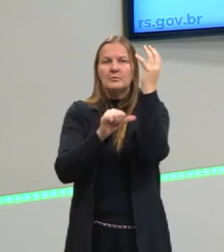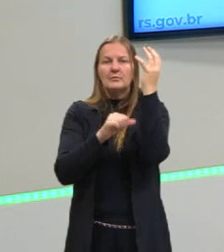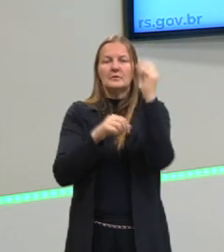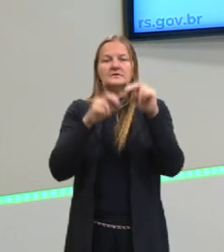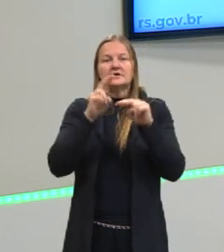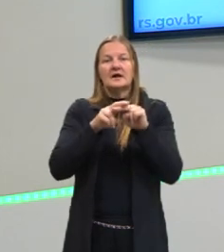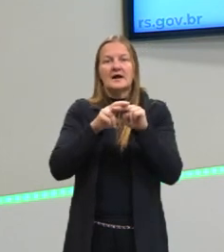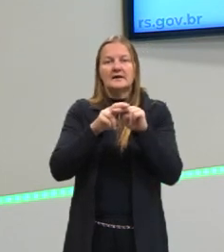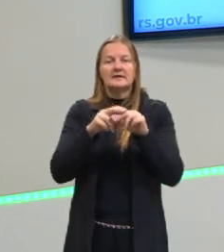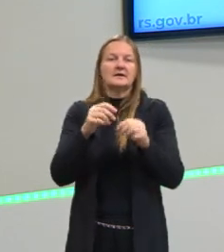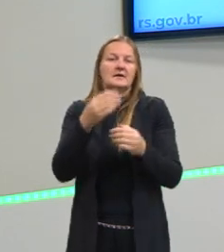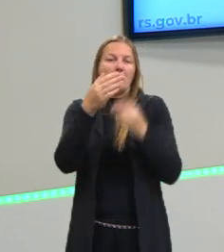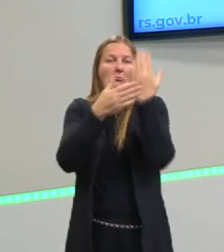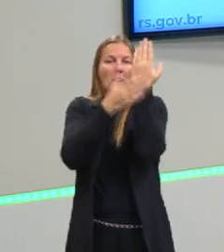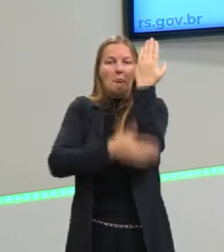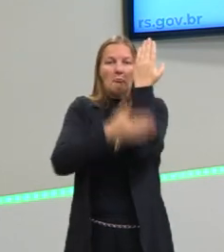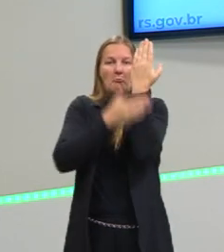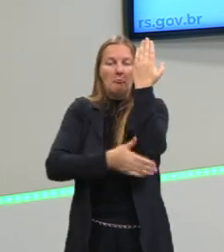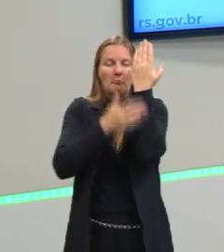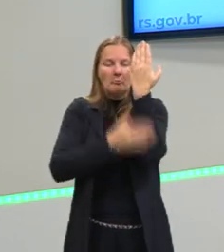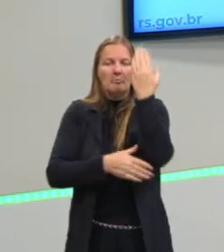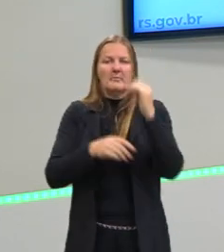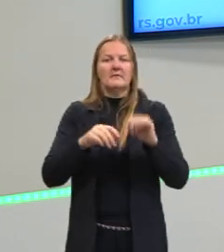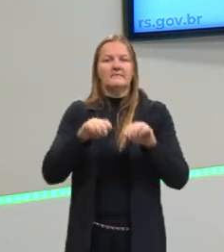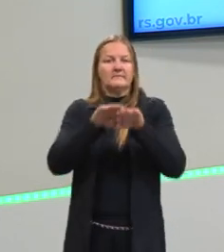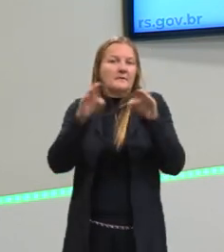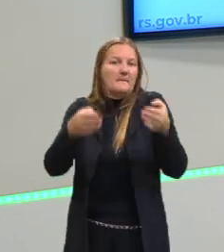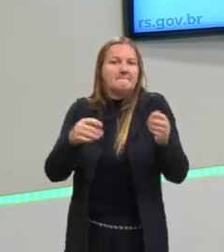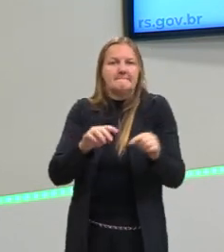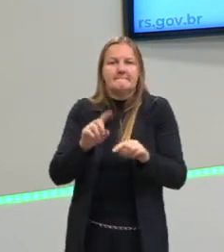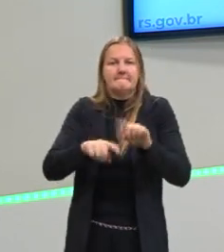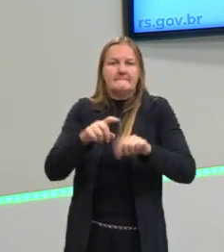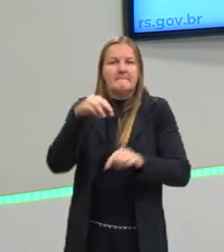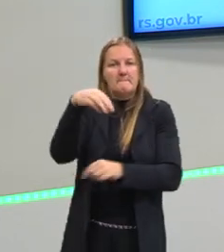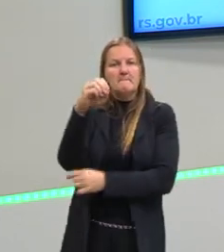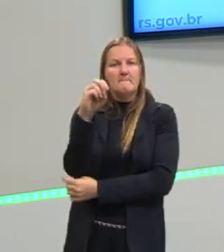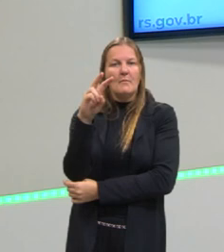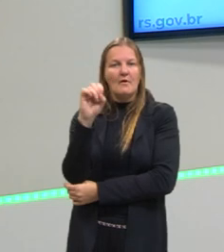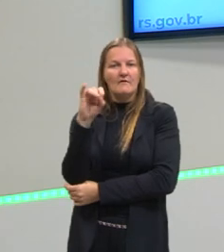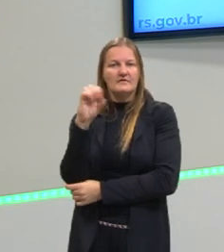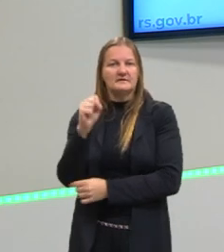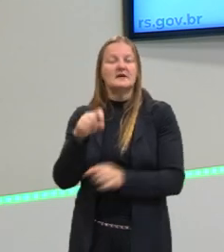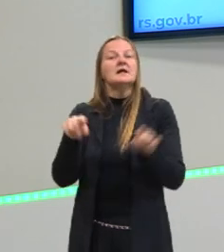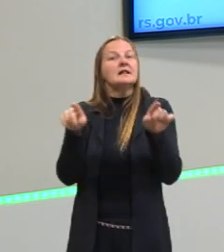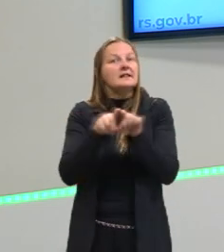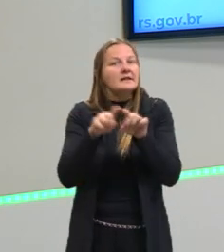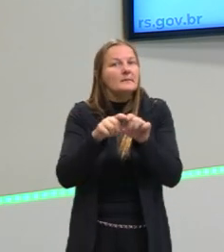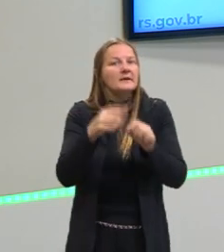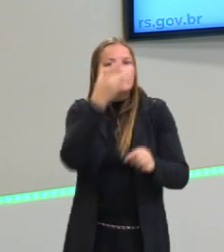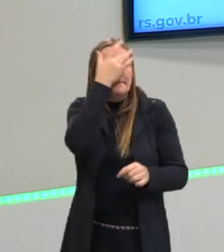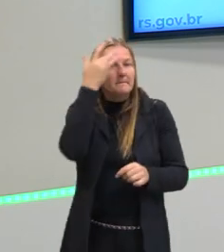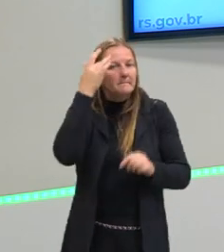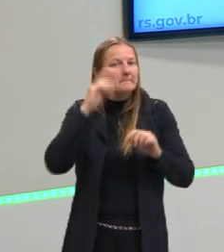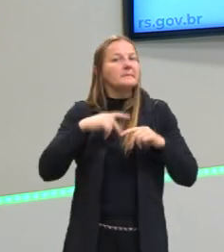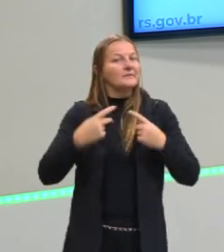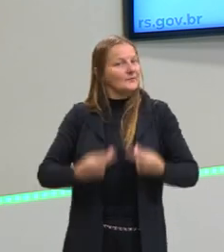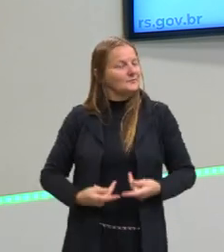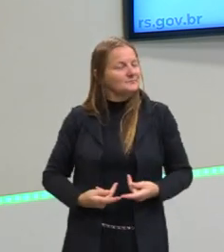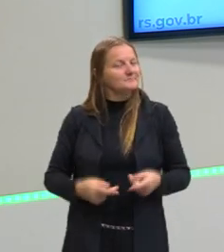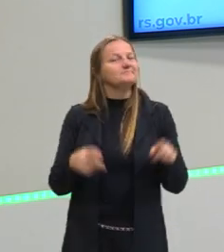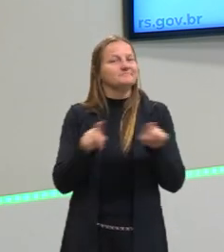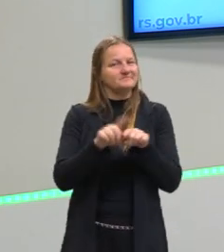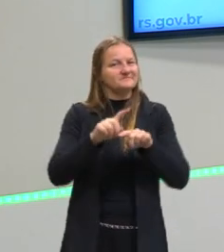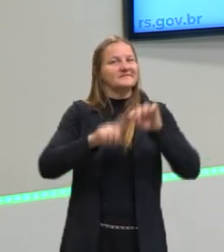cadeira pode ser Tá bão móveis uma infinidade de coisas e assim também o ser humano e as demais coisas então